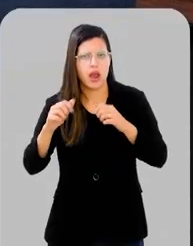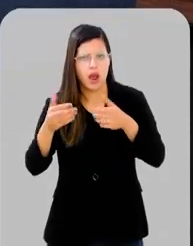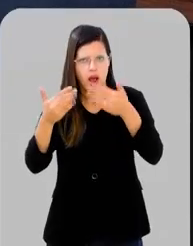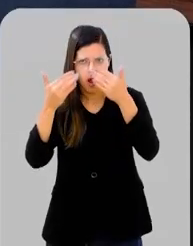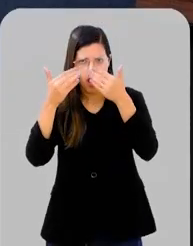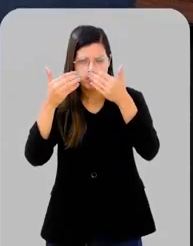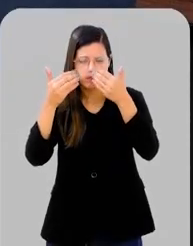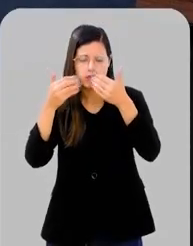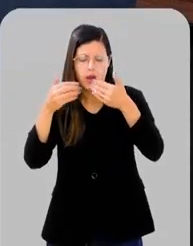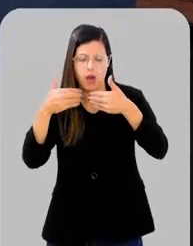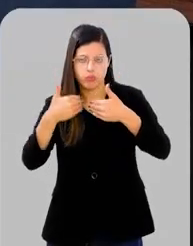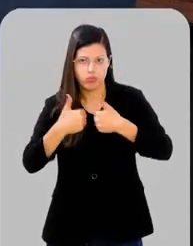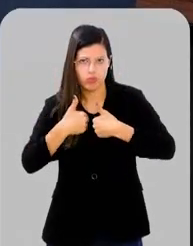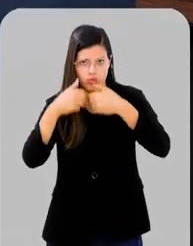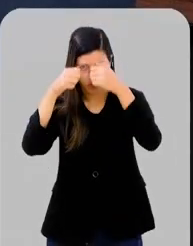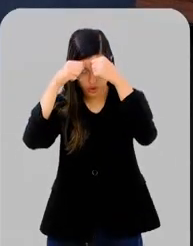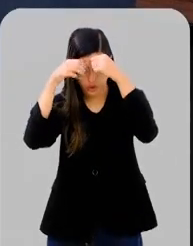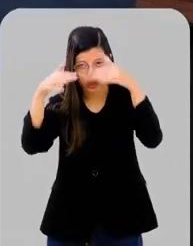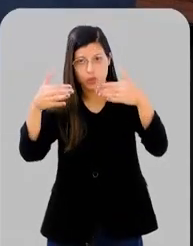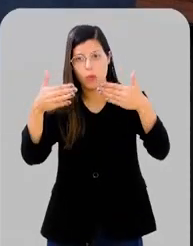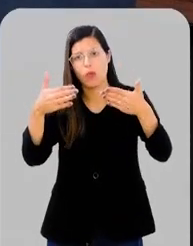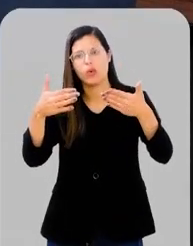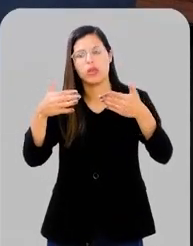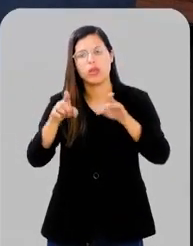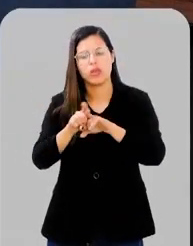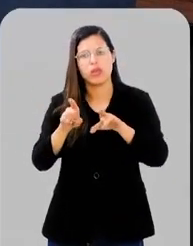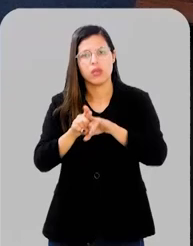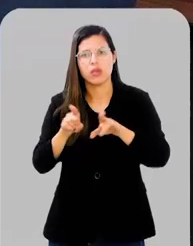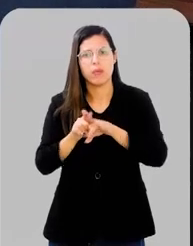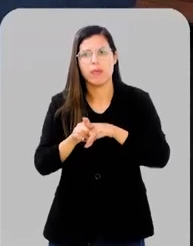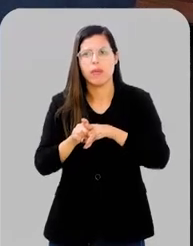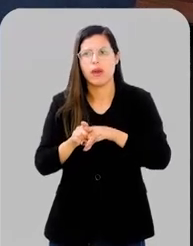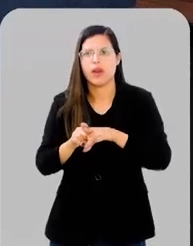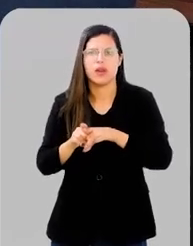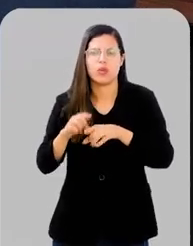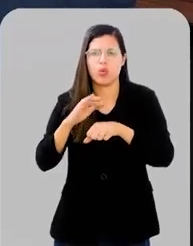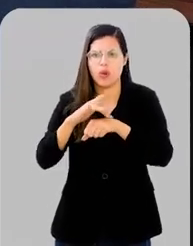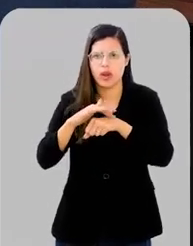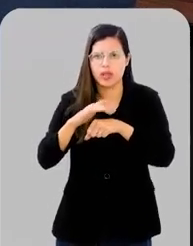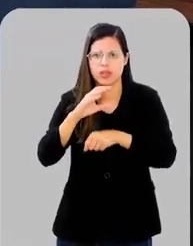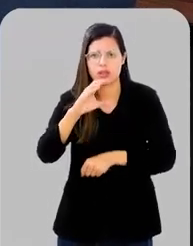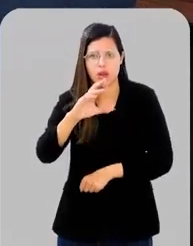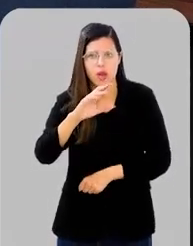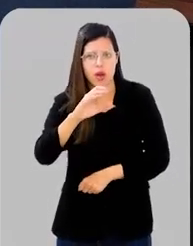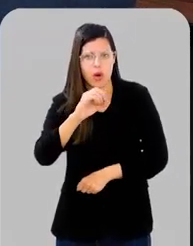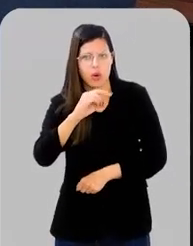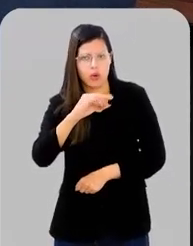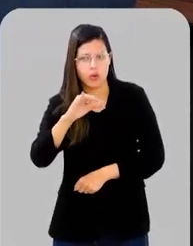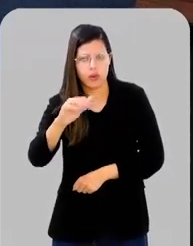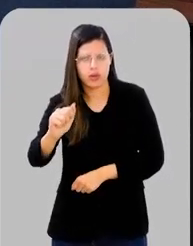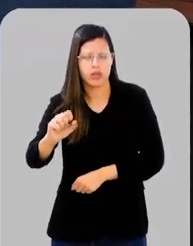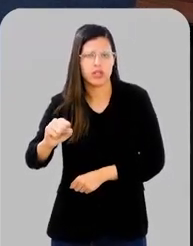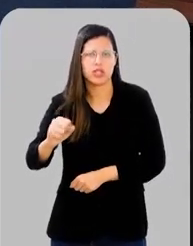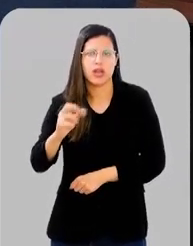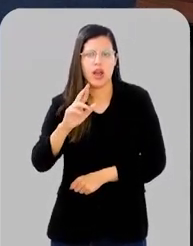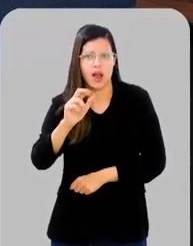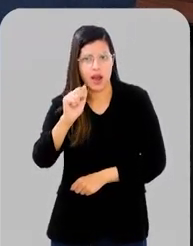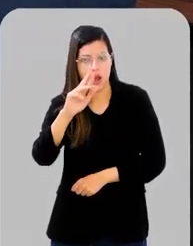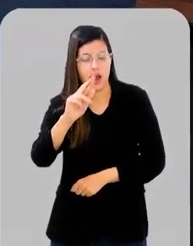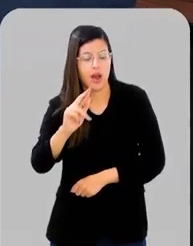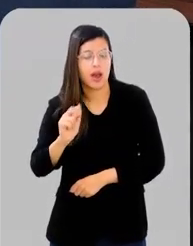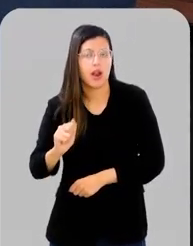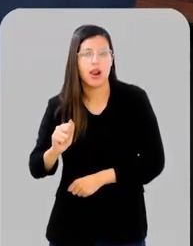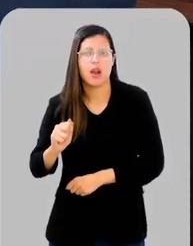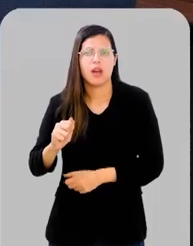autismo enfim e doenças crônicas raras que dependem muitas até de aparelhos